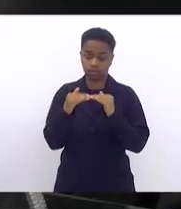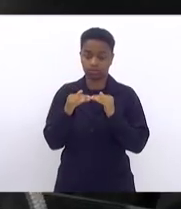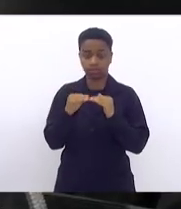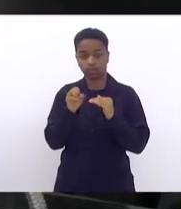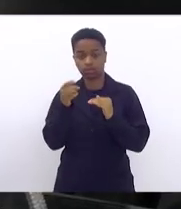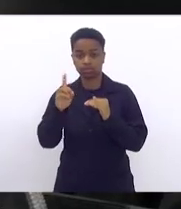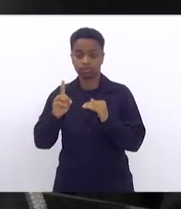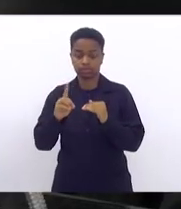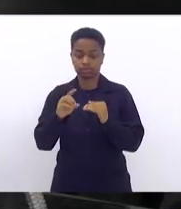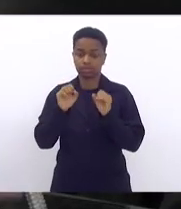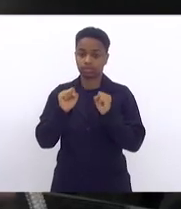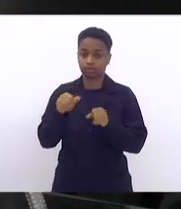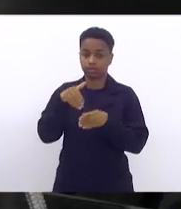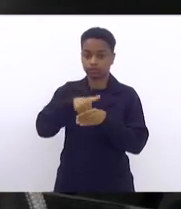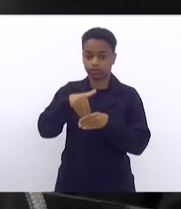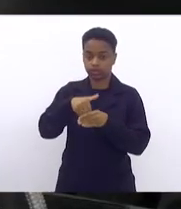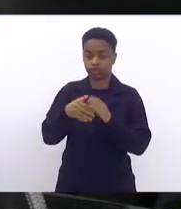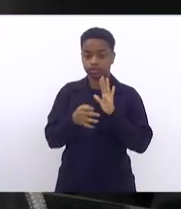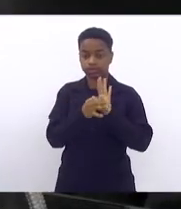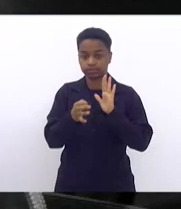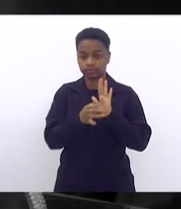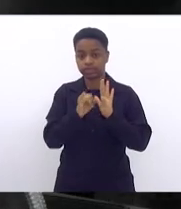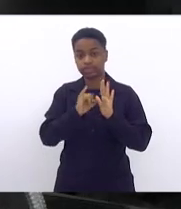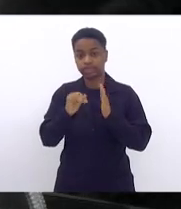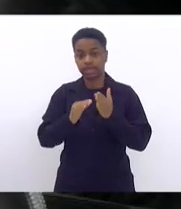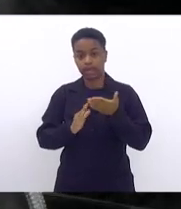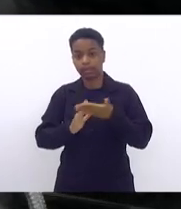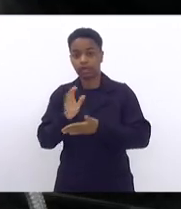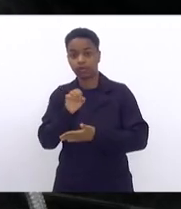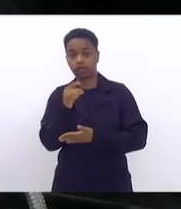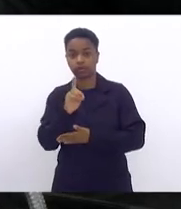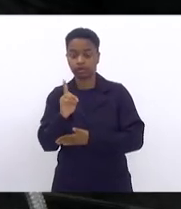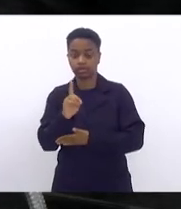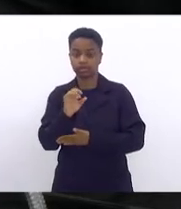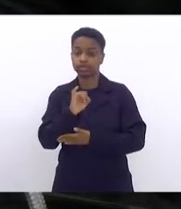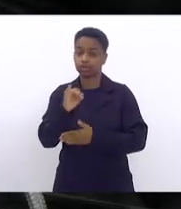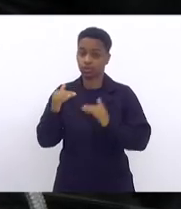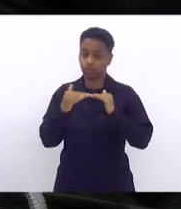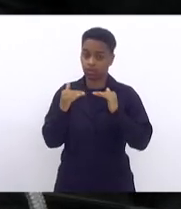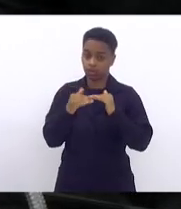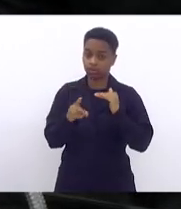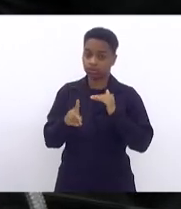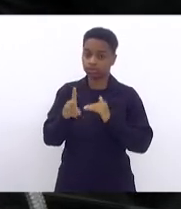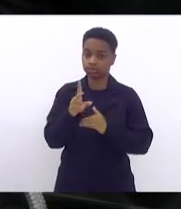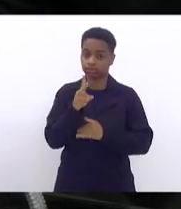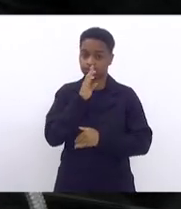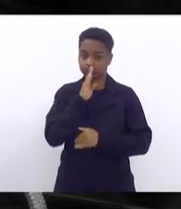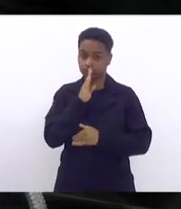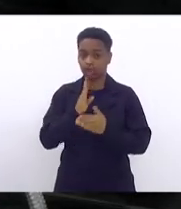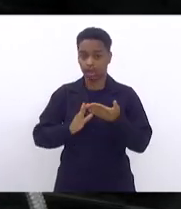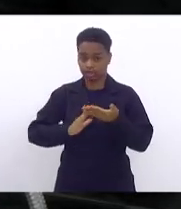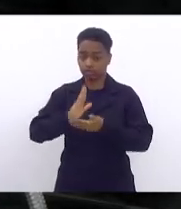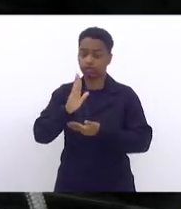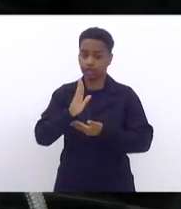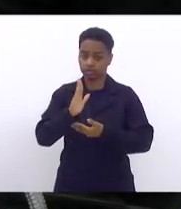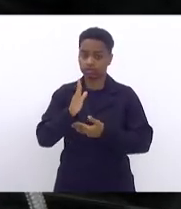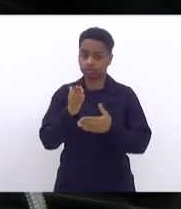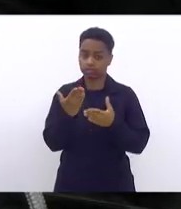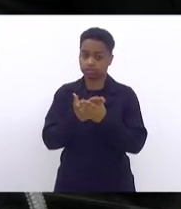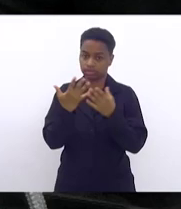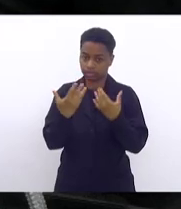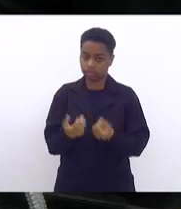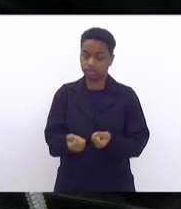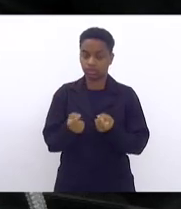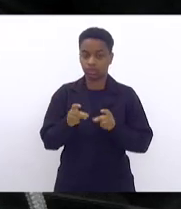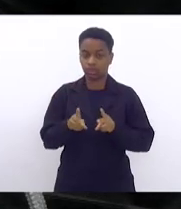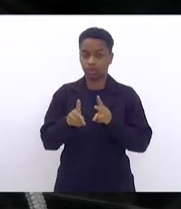em votação o parecer pelo provimento do recurso. Senhores que aprovam, permaneçam como estão. Aprovado o provimento do recurso. Segue